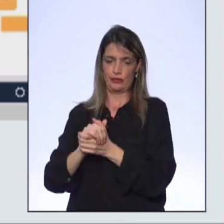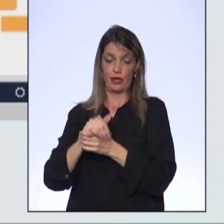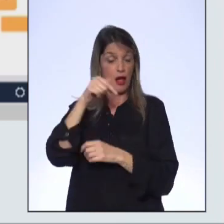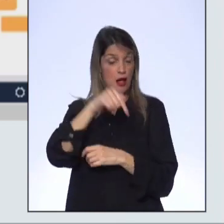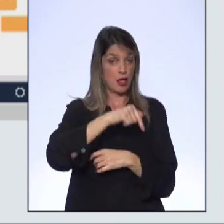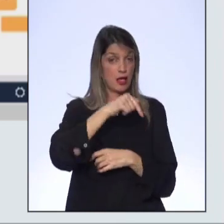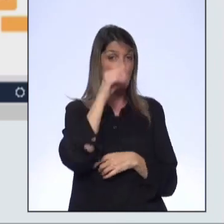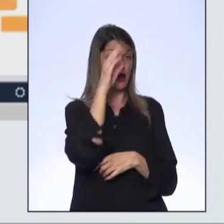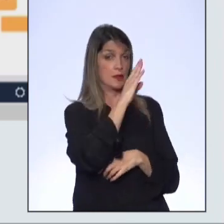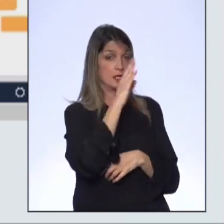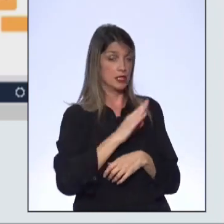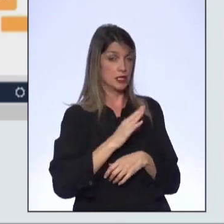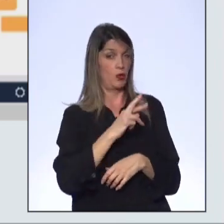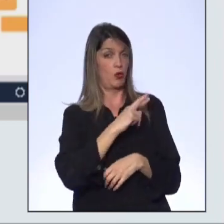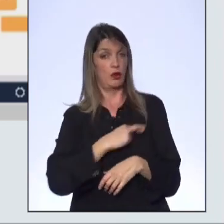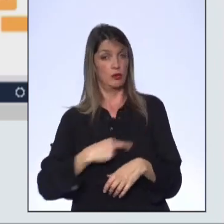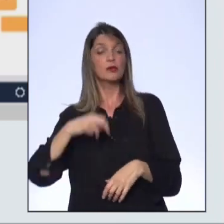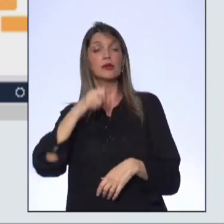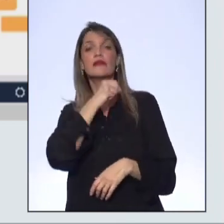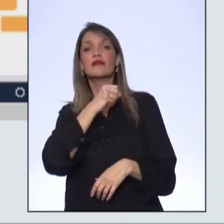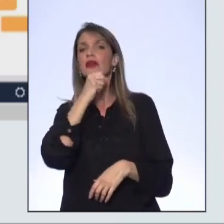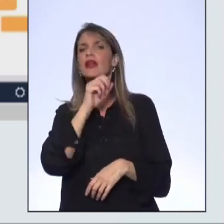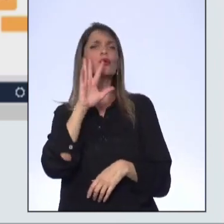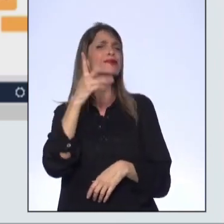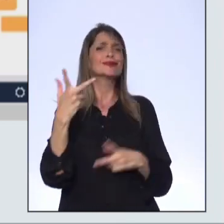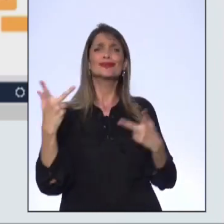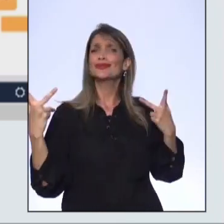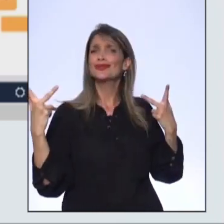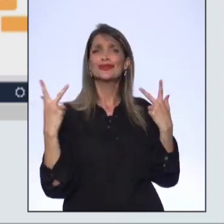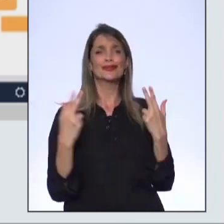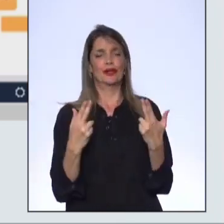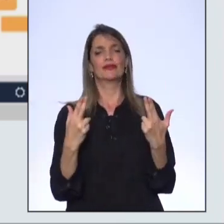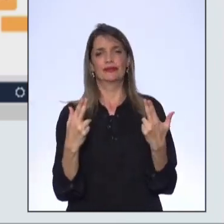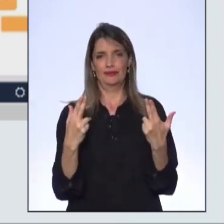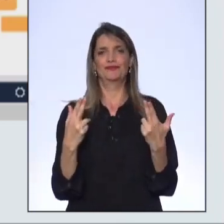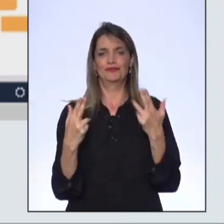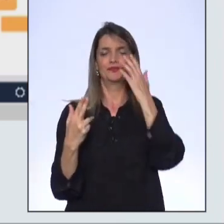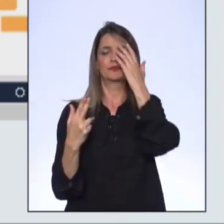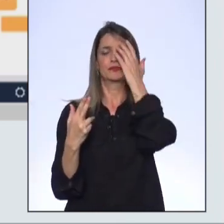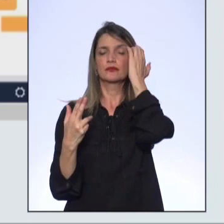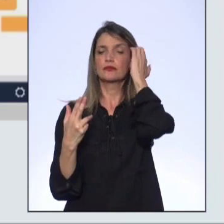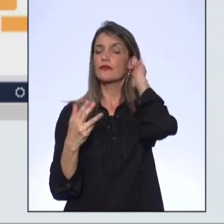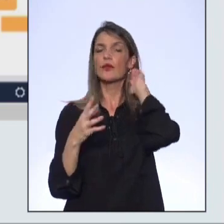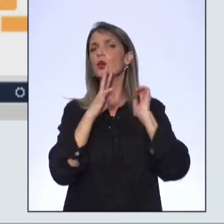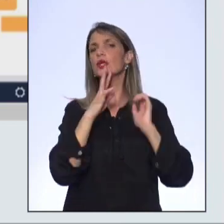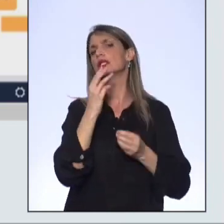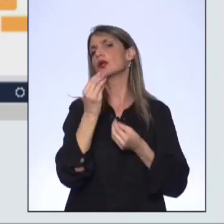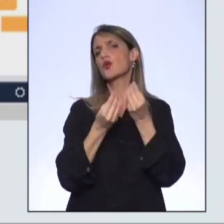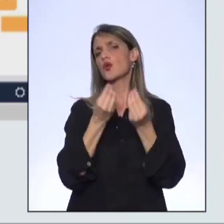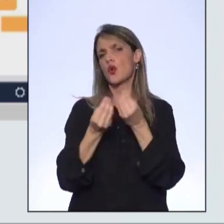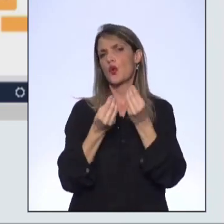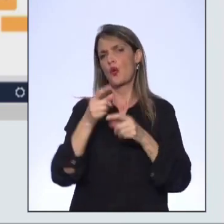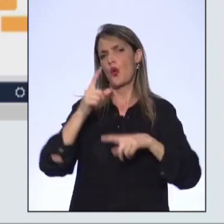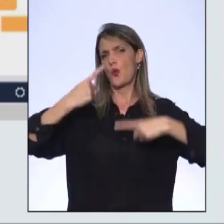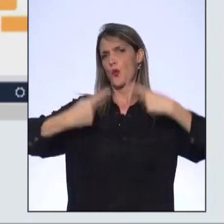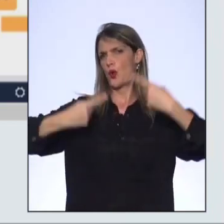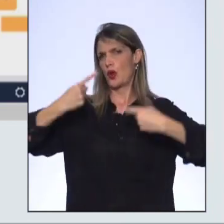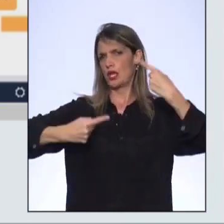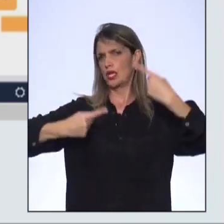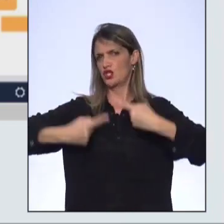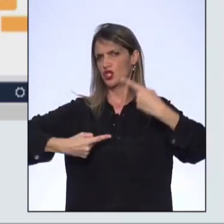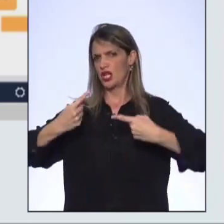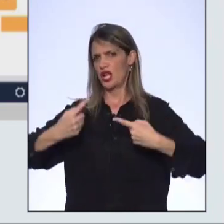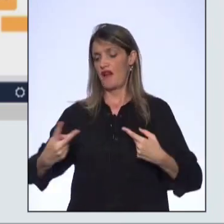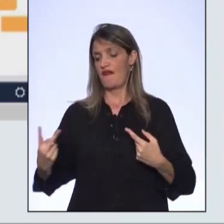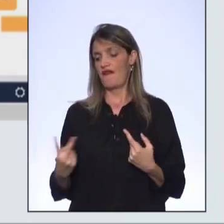Brasil, durante a República Velha, ocorreu exatamente essa situação, que ficou conhecida como política de